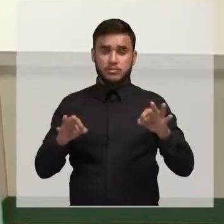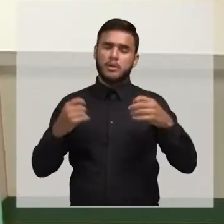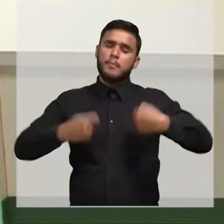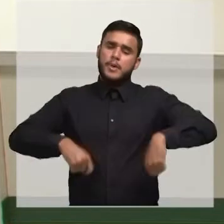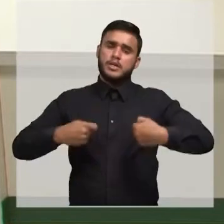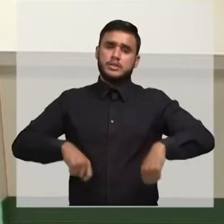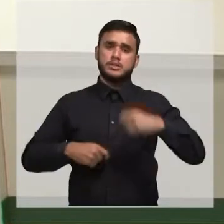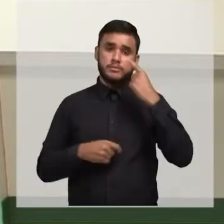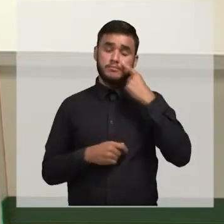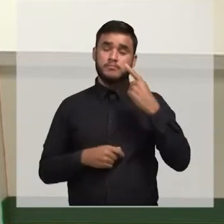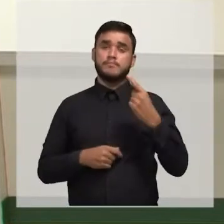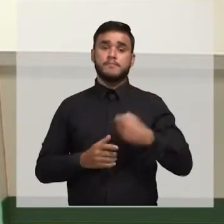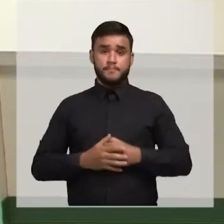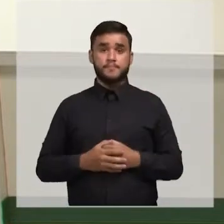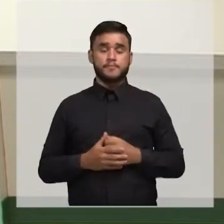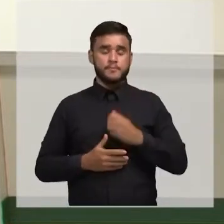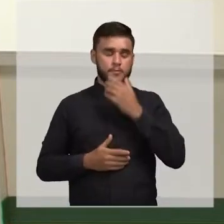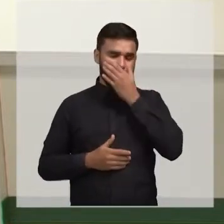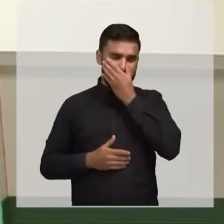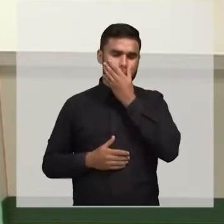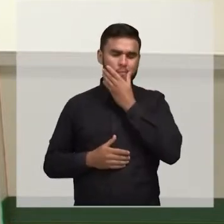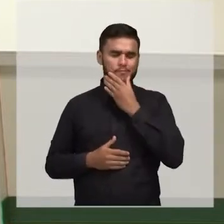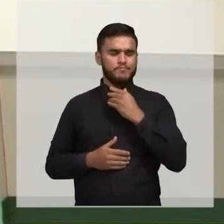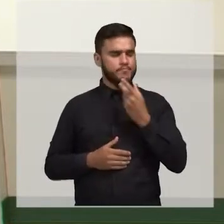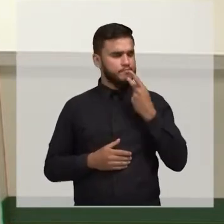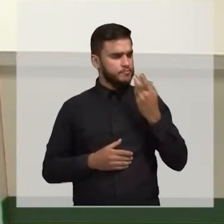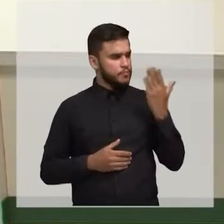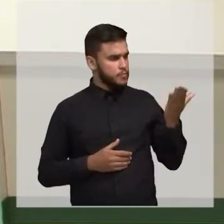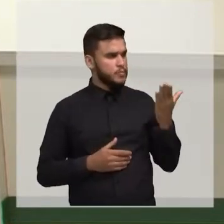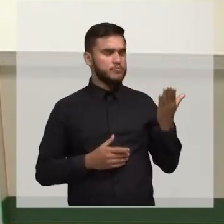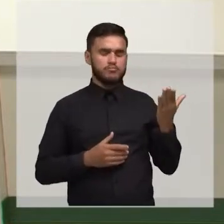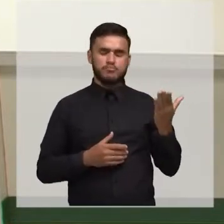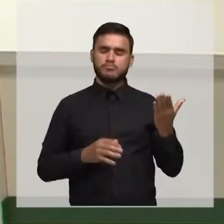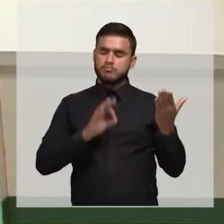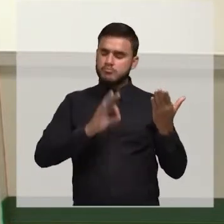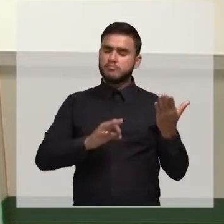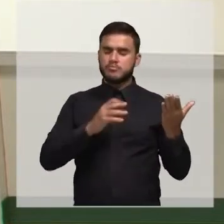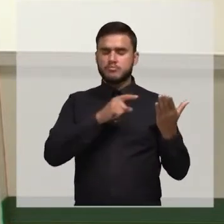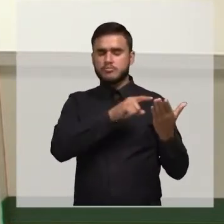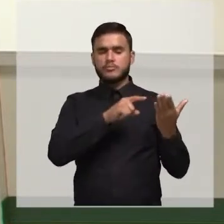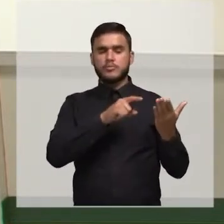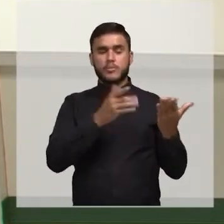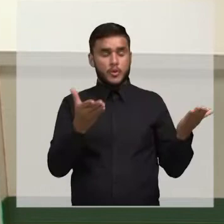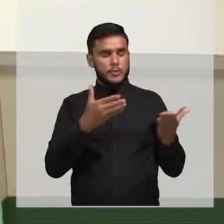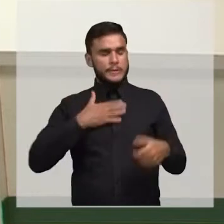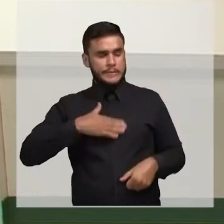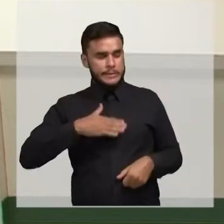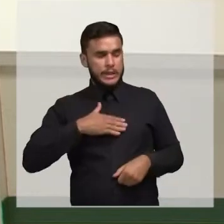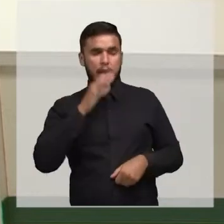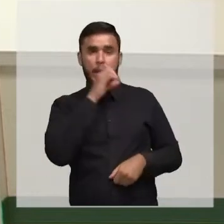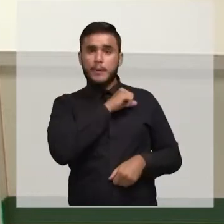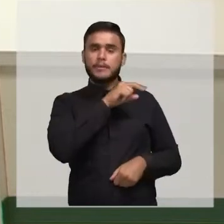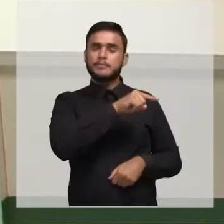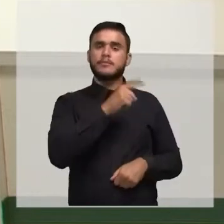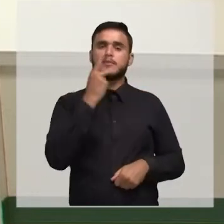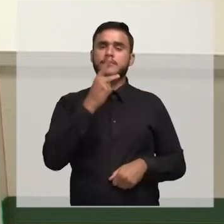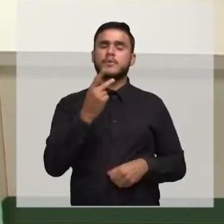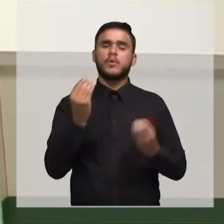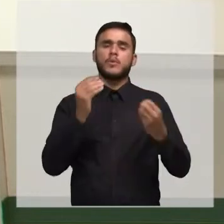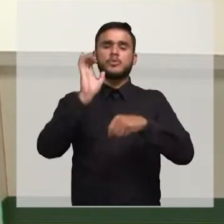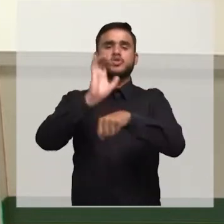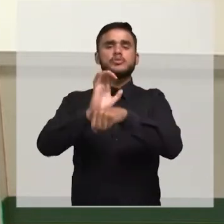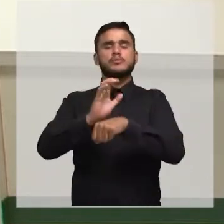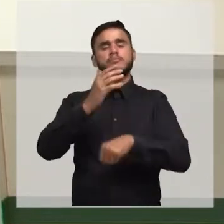respeito. Muito bom você falar nisso, só tenho 2 minutos. Eu vou para o terceiro bloco, nós vamos continuar falando desse assunto. A gente falou até agora da questão do Ceará envolvendo o